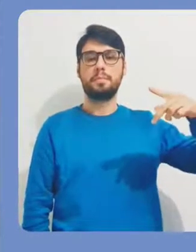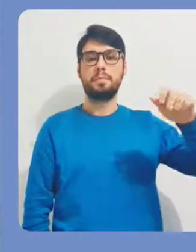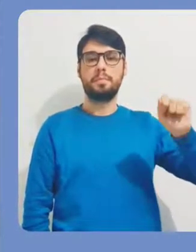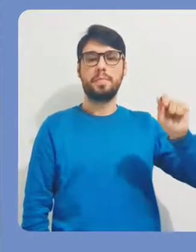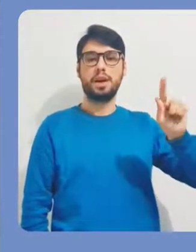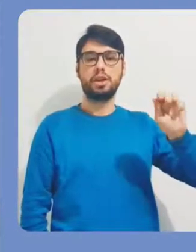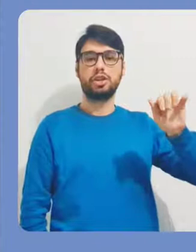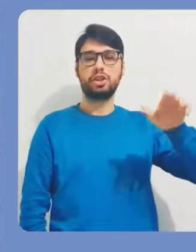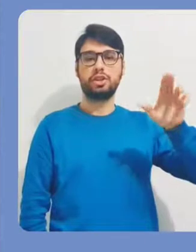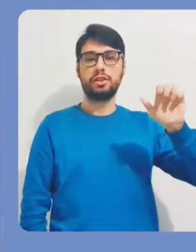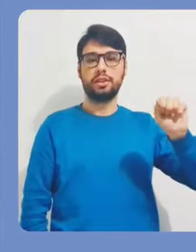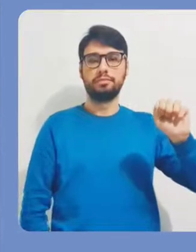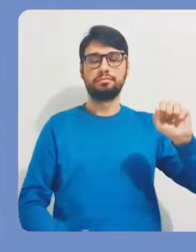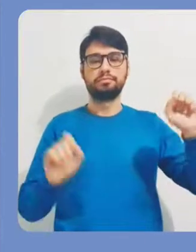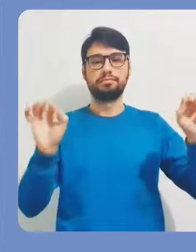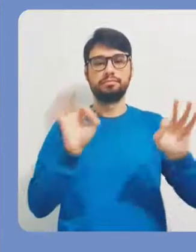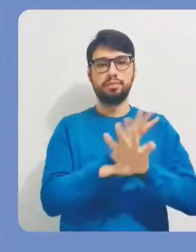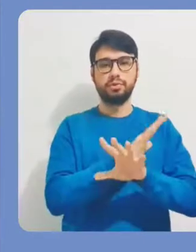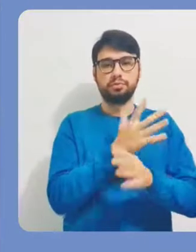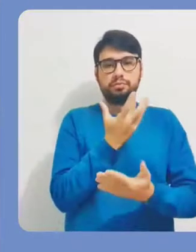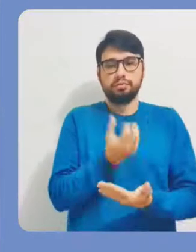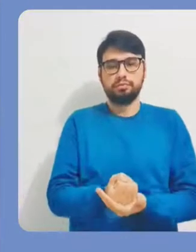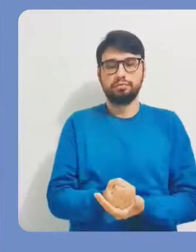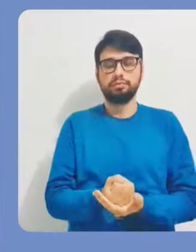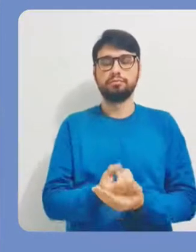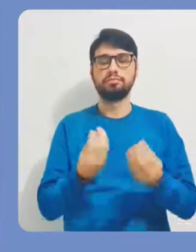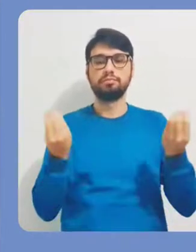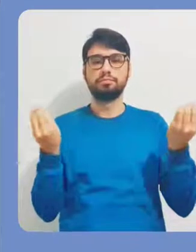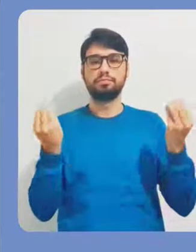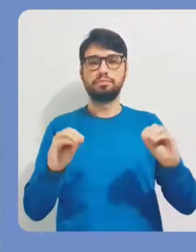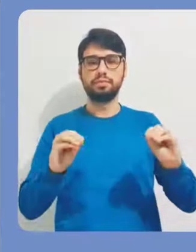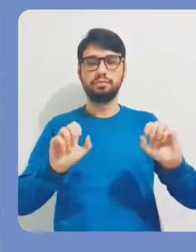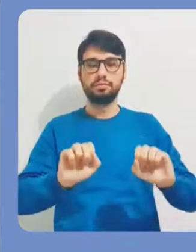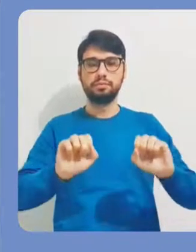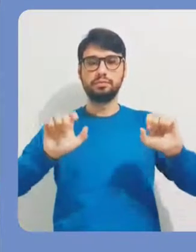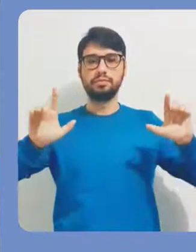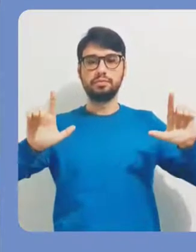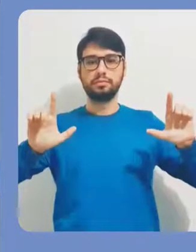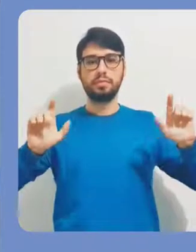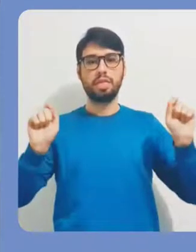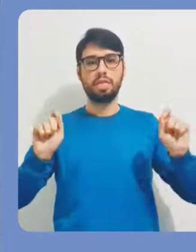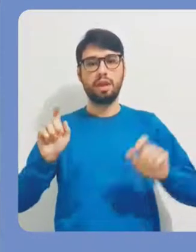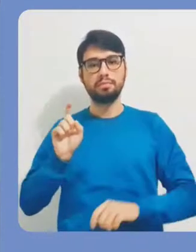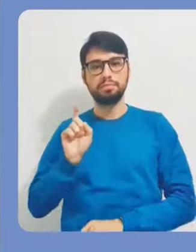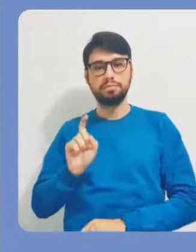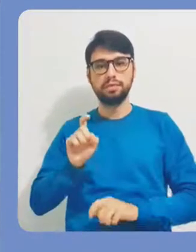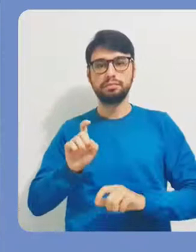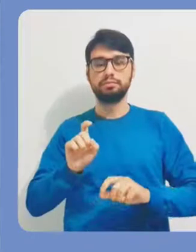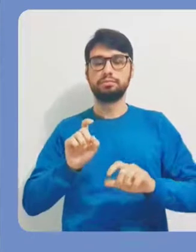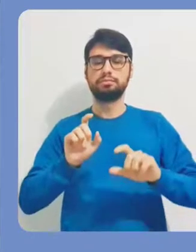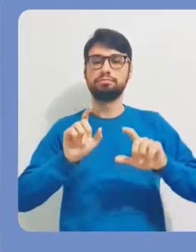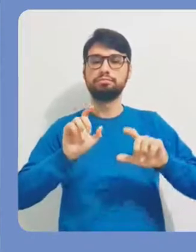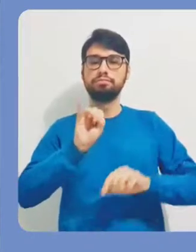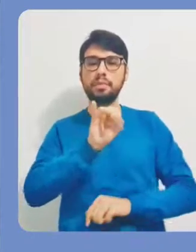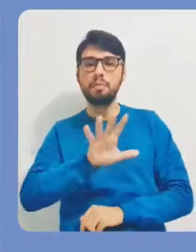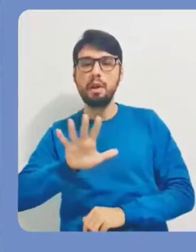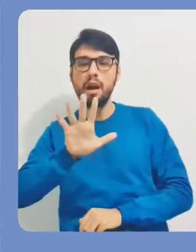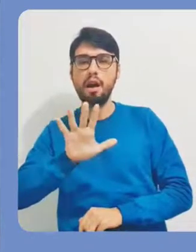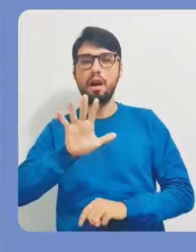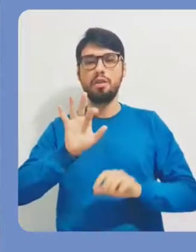Pronto, a imagem foi colocada aqui na nossa página. Eu posso clicar sobre ela e fazer todas as edições